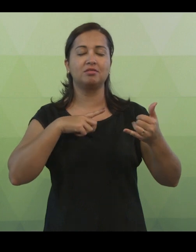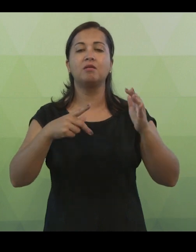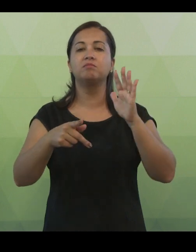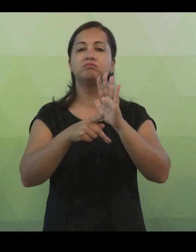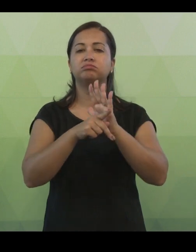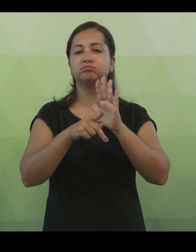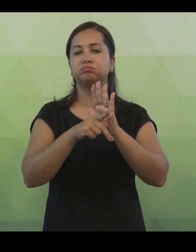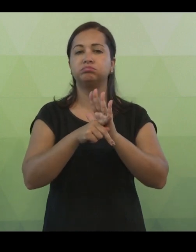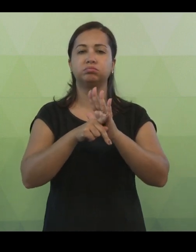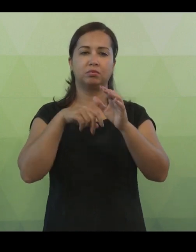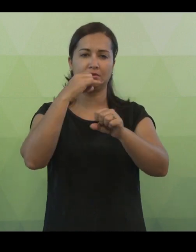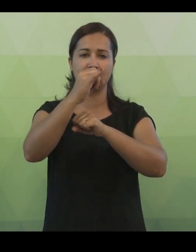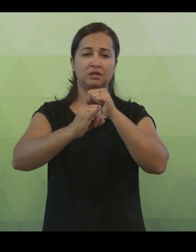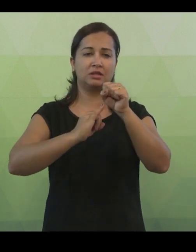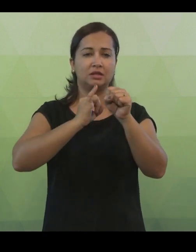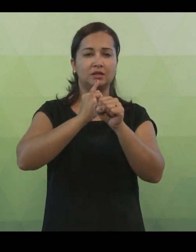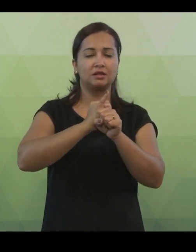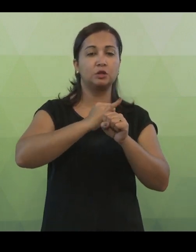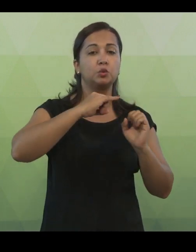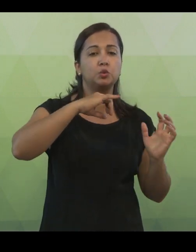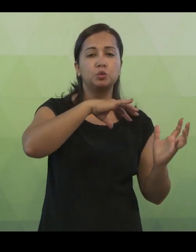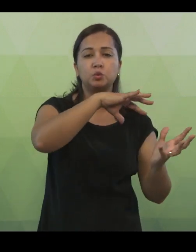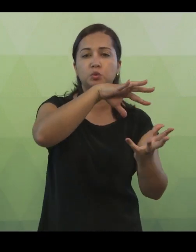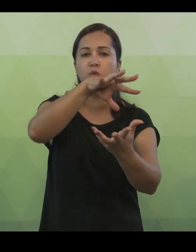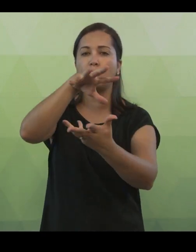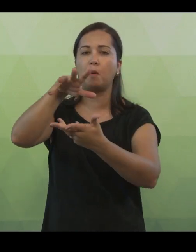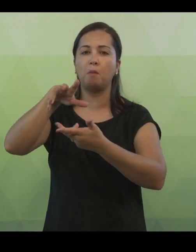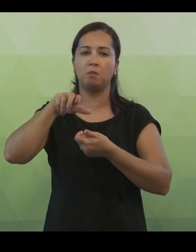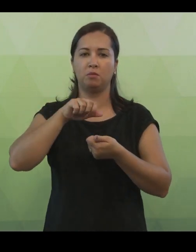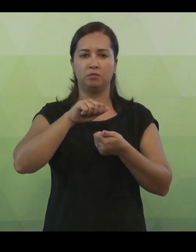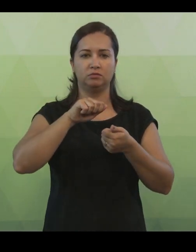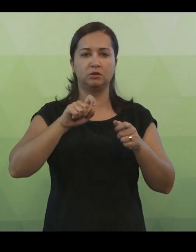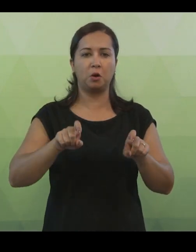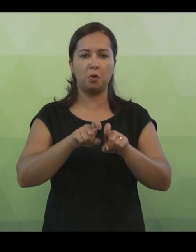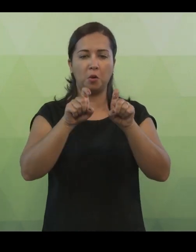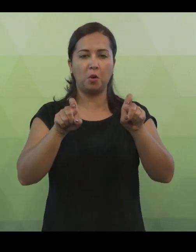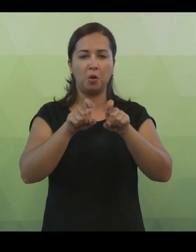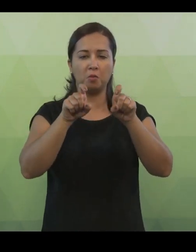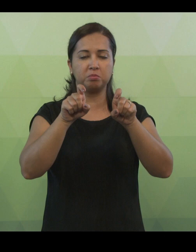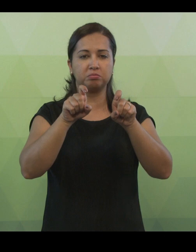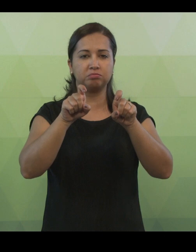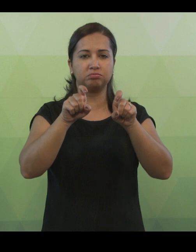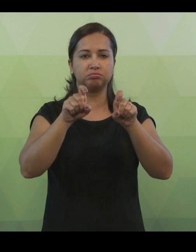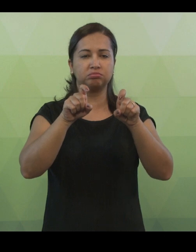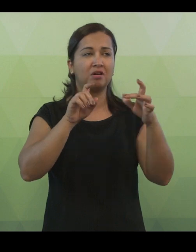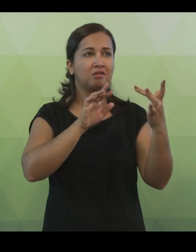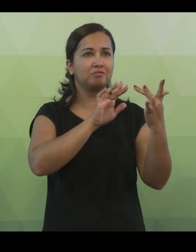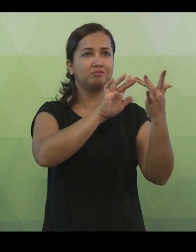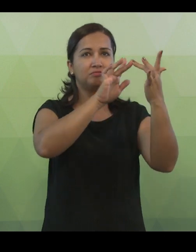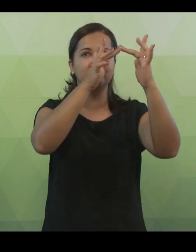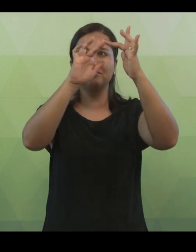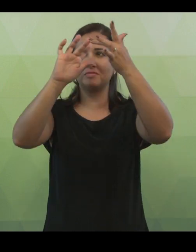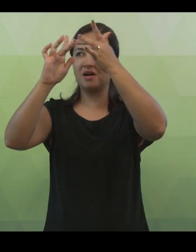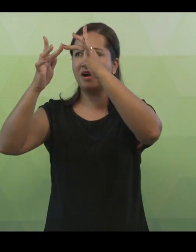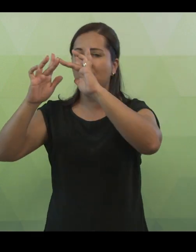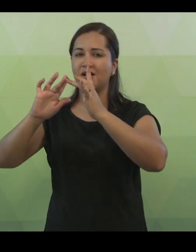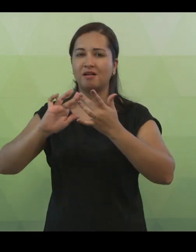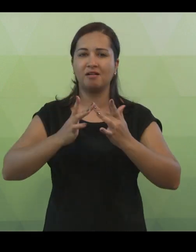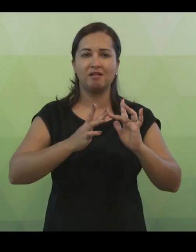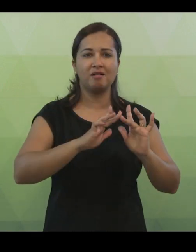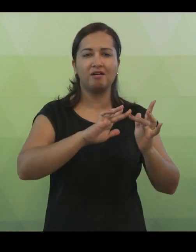rede conecta computadores do mundo inteiro. Então, quando você, né, acessa um site da internet, né, você acessa alguma coisa na internet, você está,